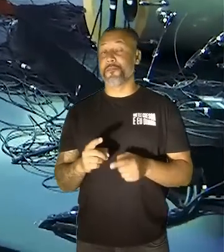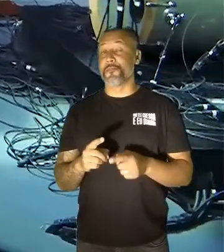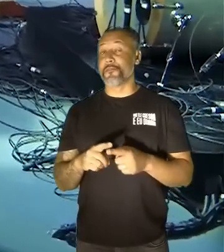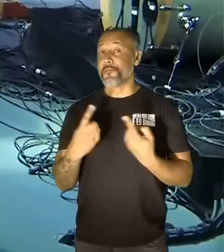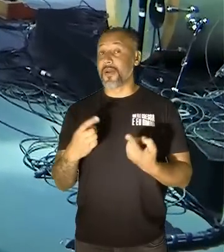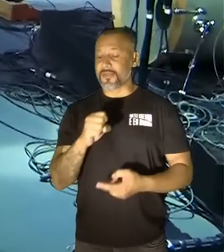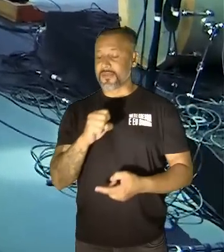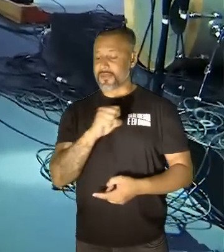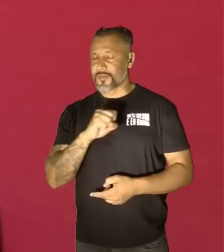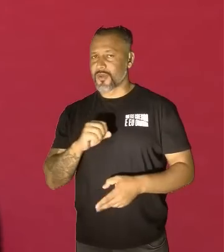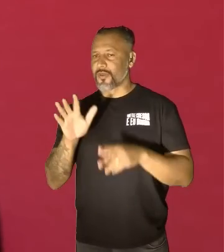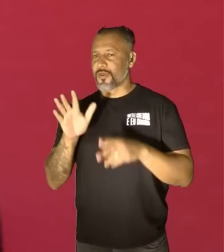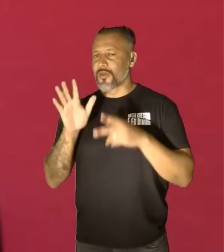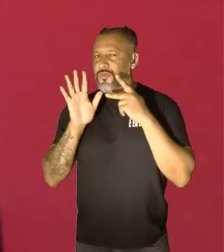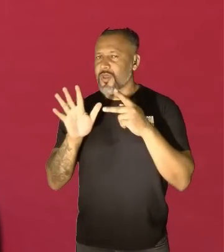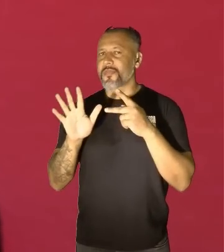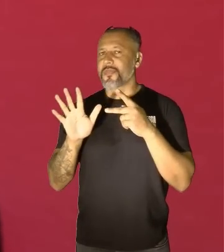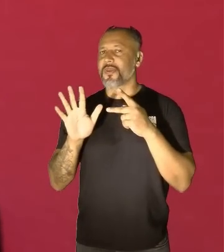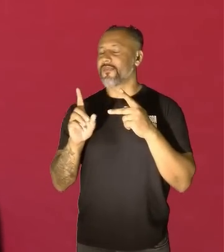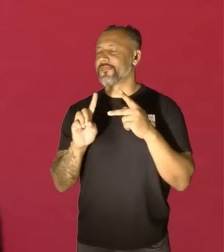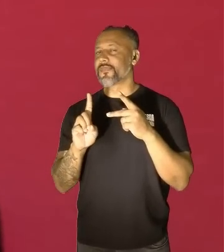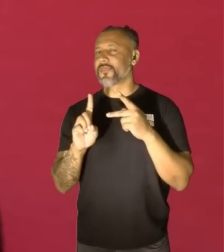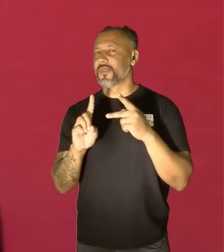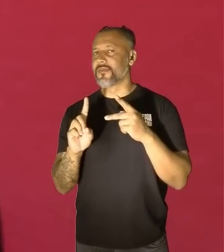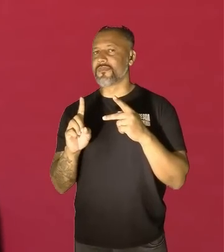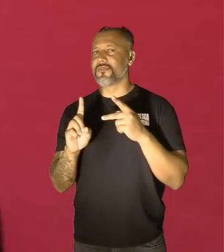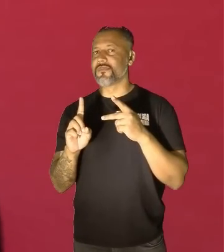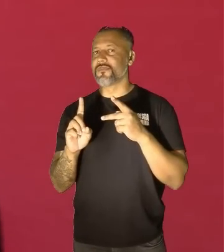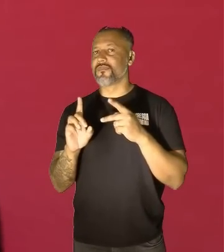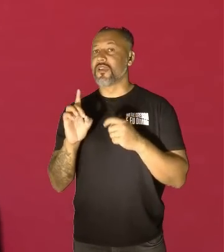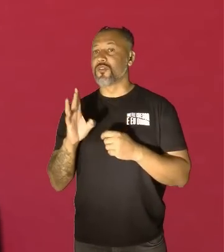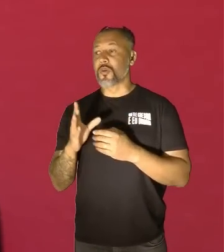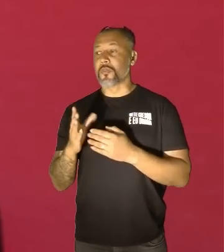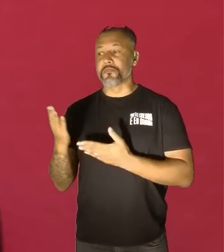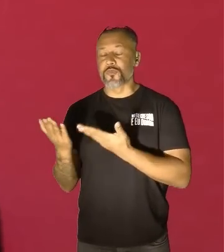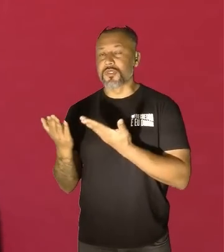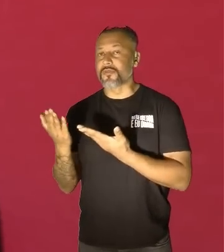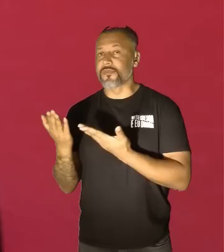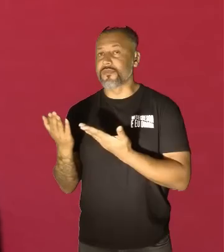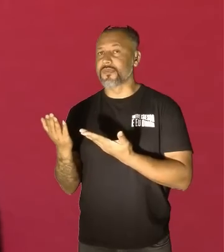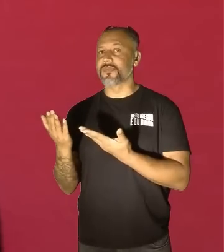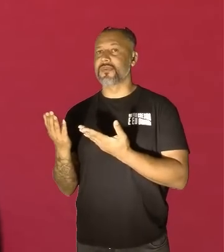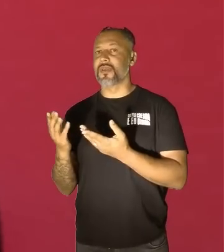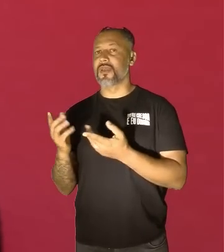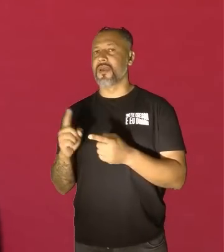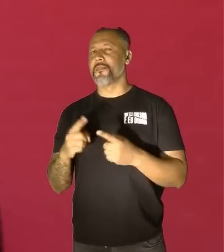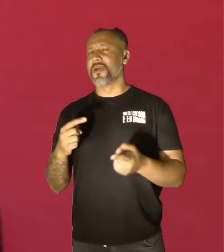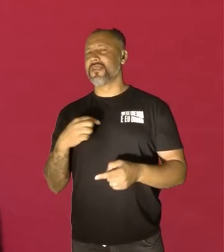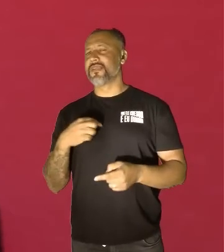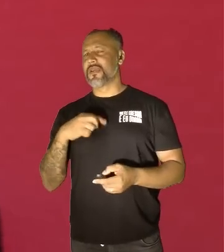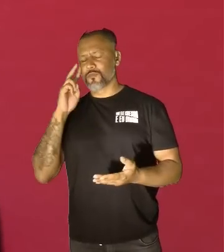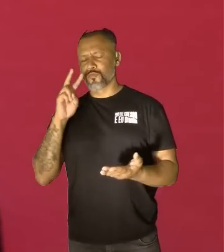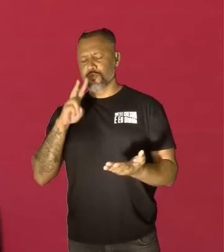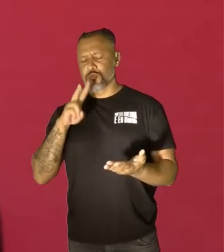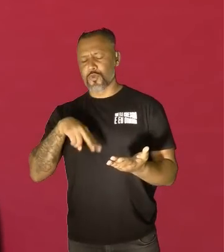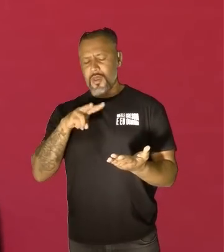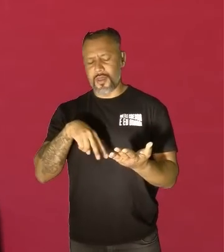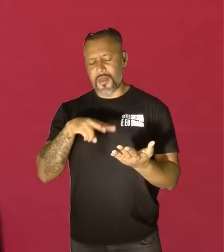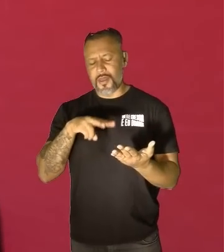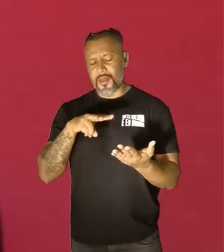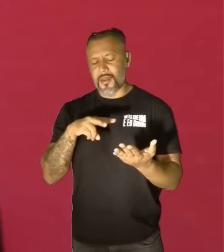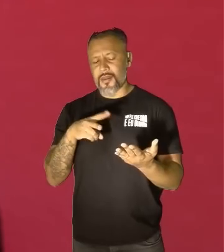ainda. Mas existe algo aqui que balançou meu coração quando meditei nesse texto.